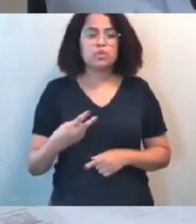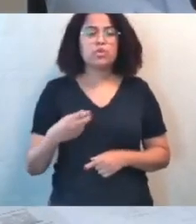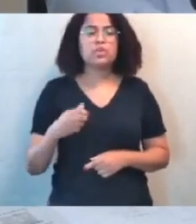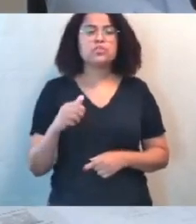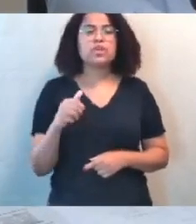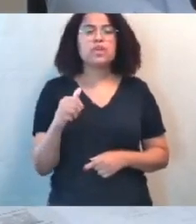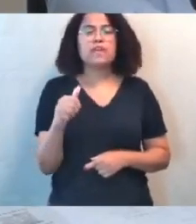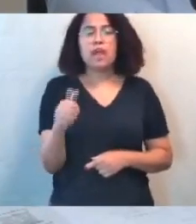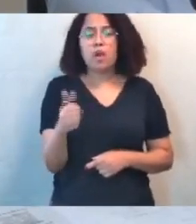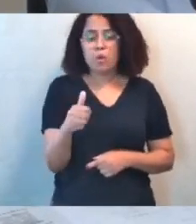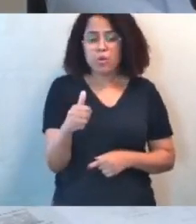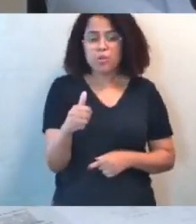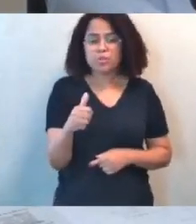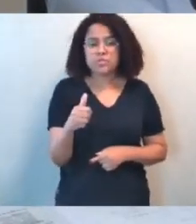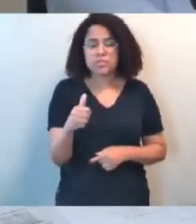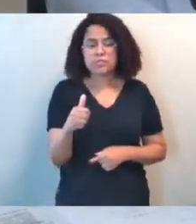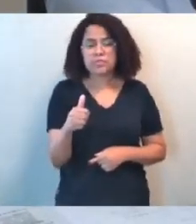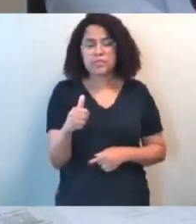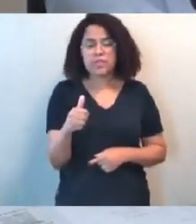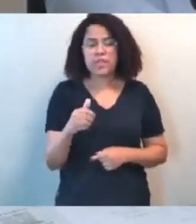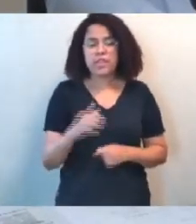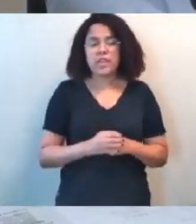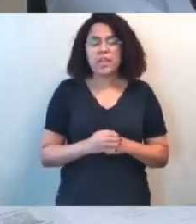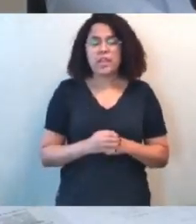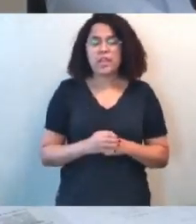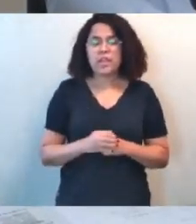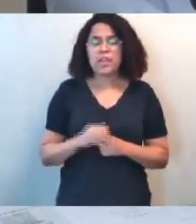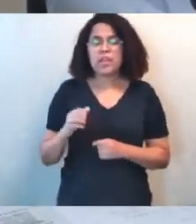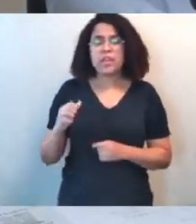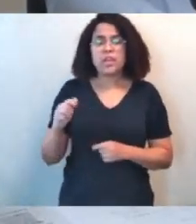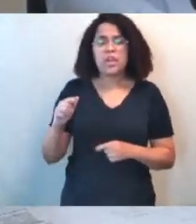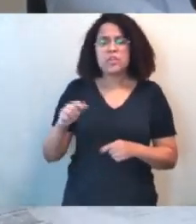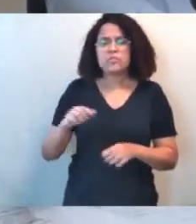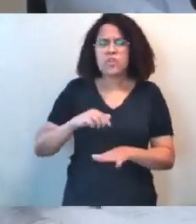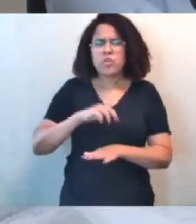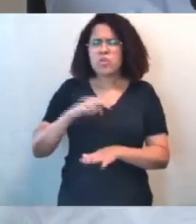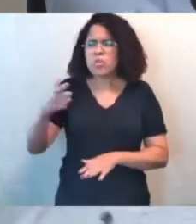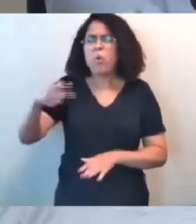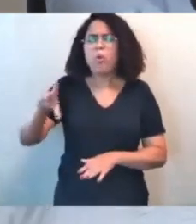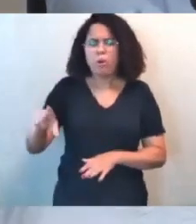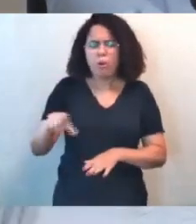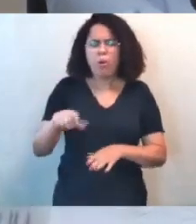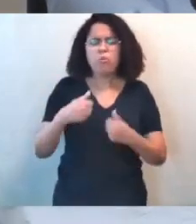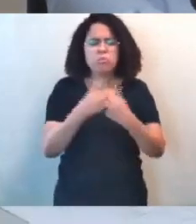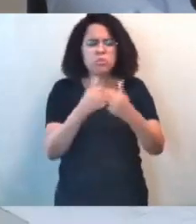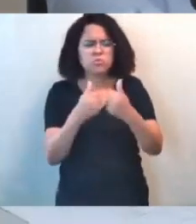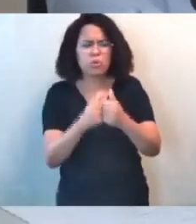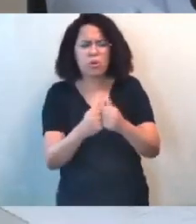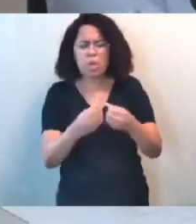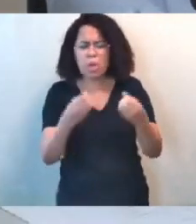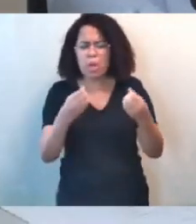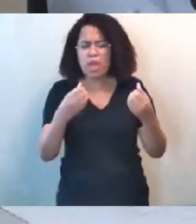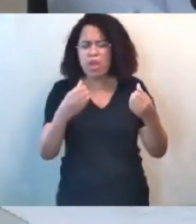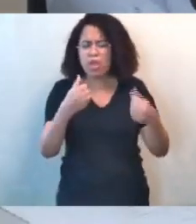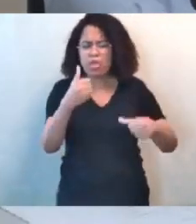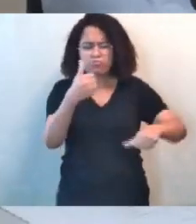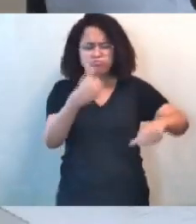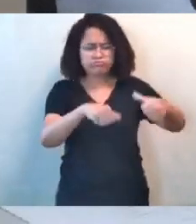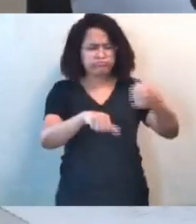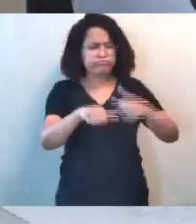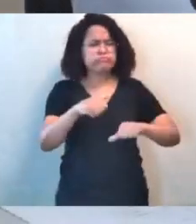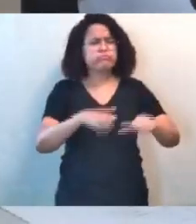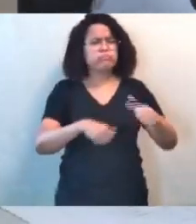a Goiânia A, Goiânia B, são ônibus que estão em péssimas condições e que carregam um fluxo muito grande de passageiros todos os